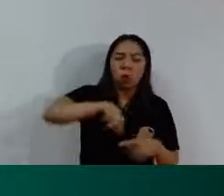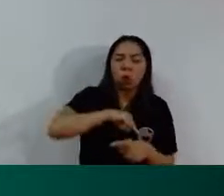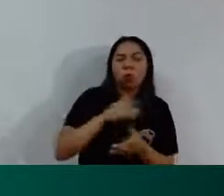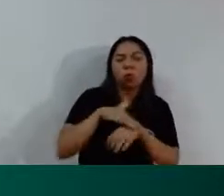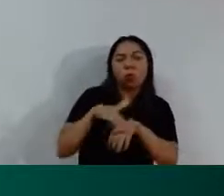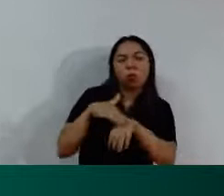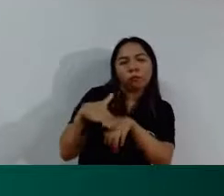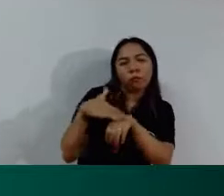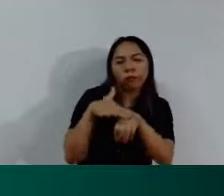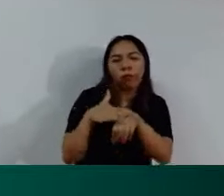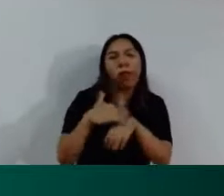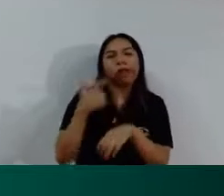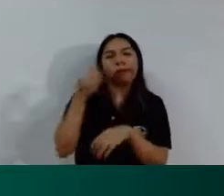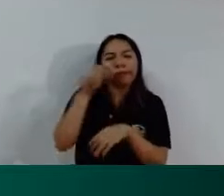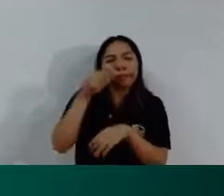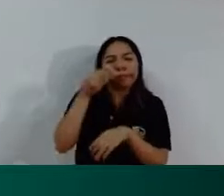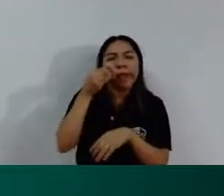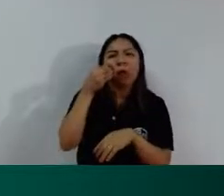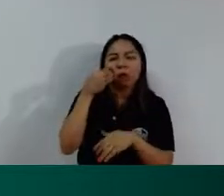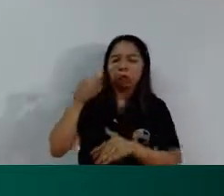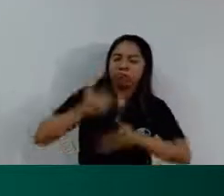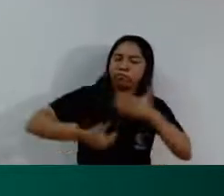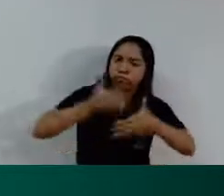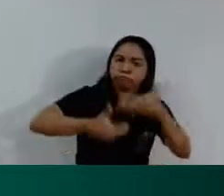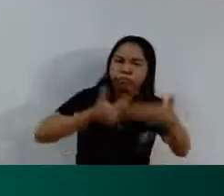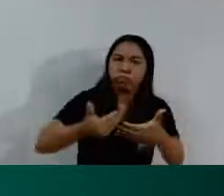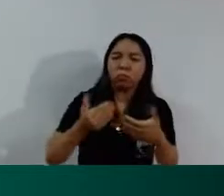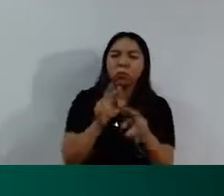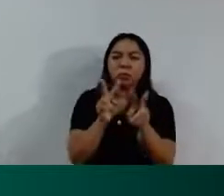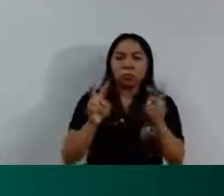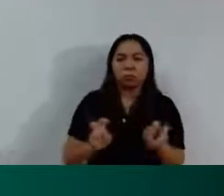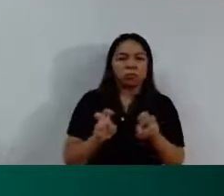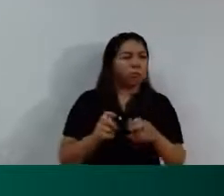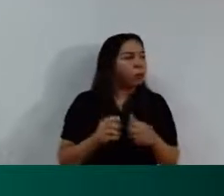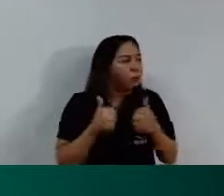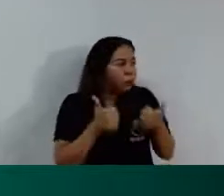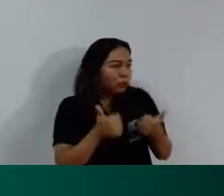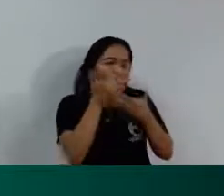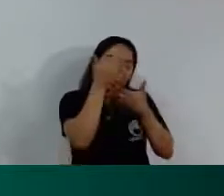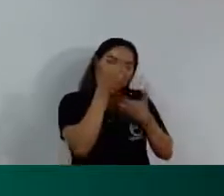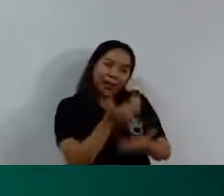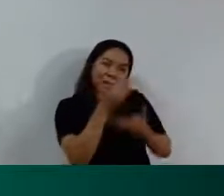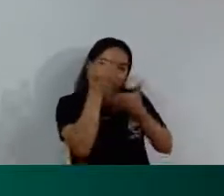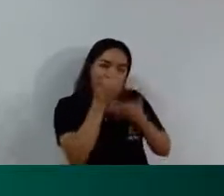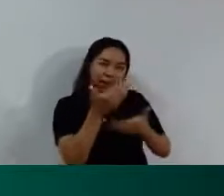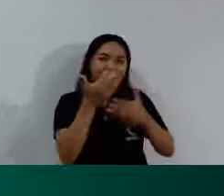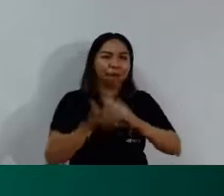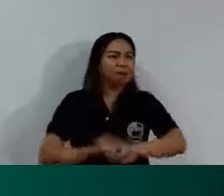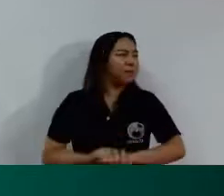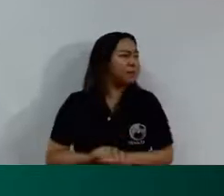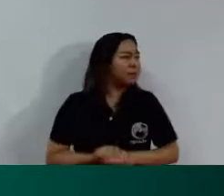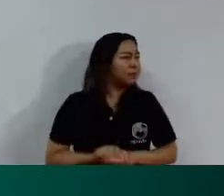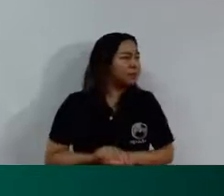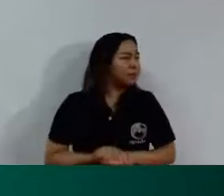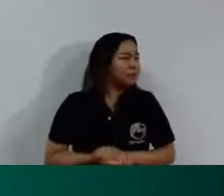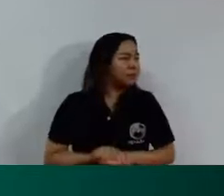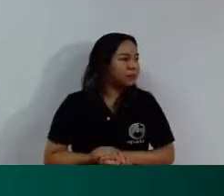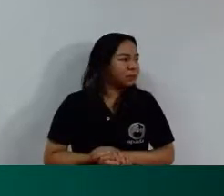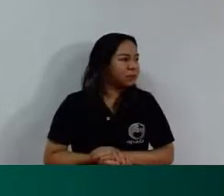discussão Como usar sobretudo tudo bom obrigado viu Obrigado mesmo vai